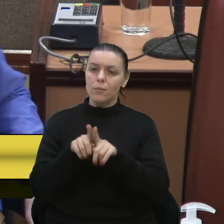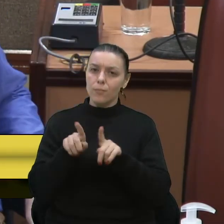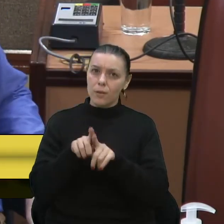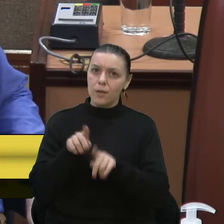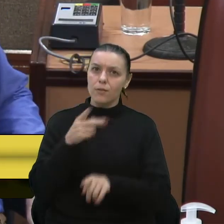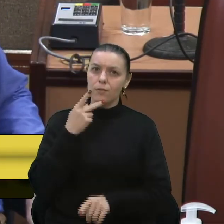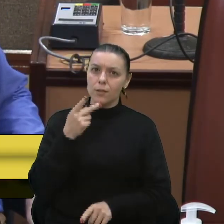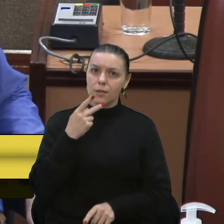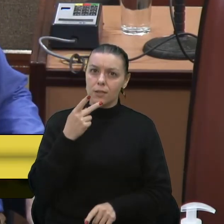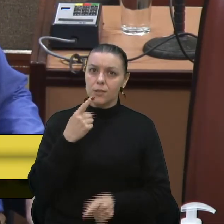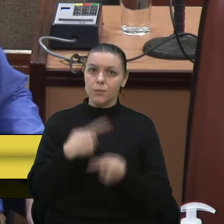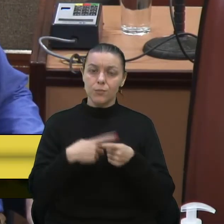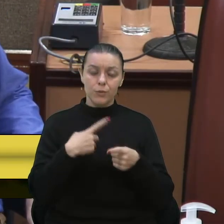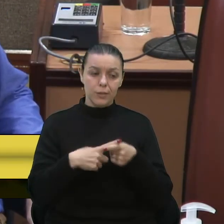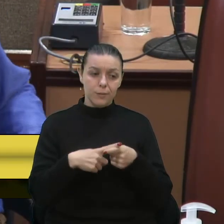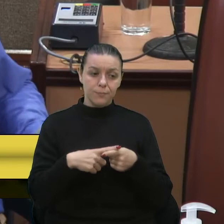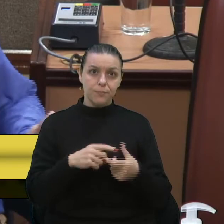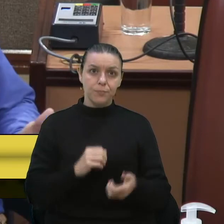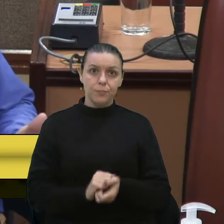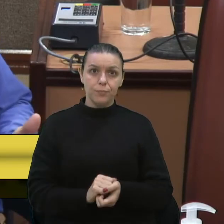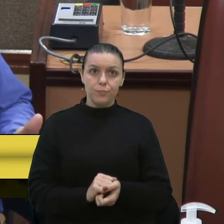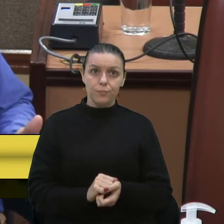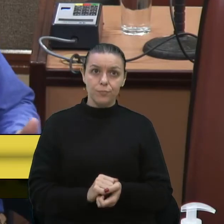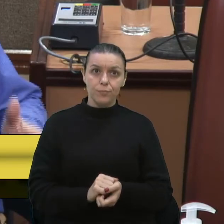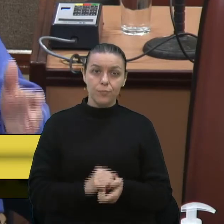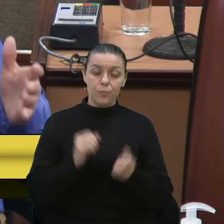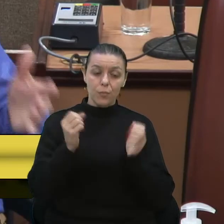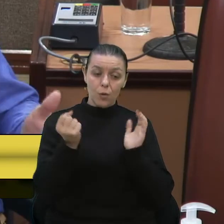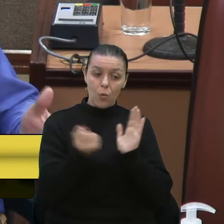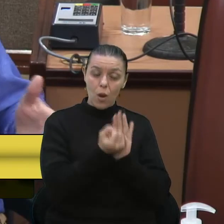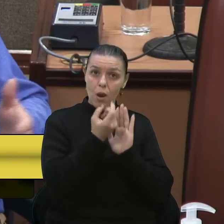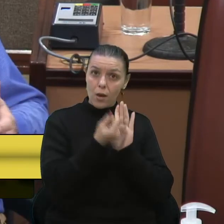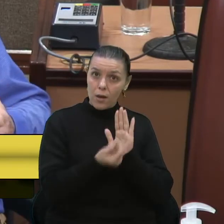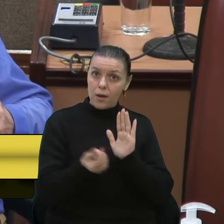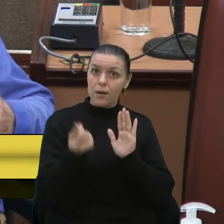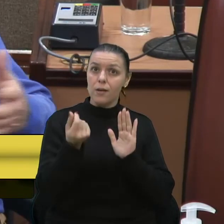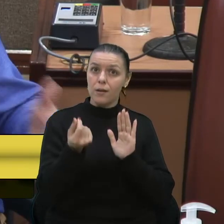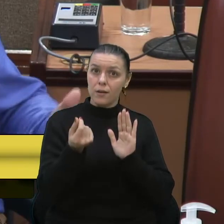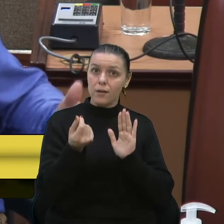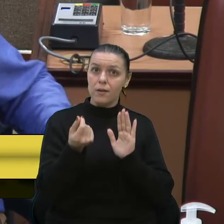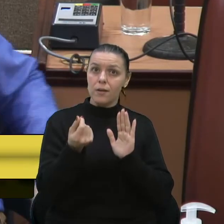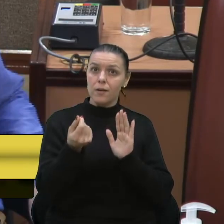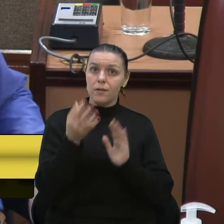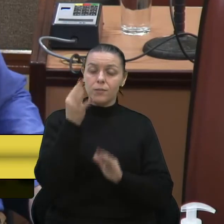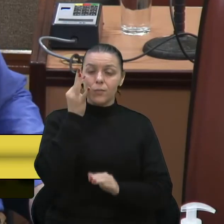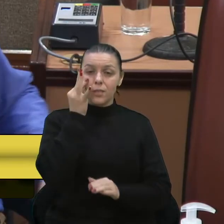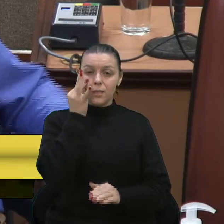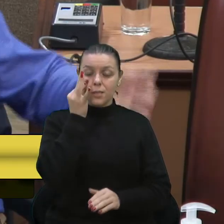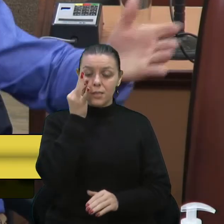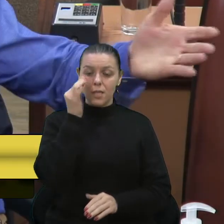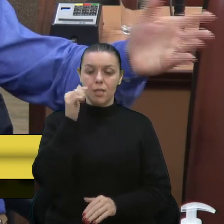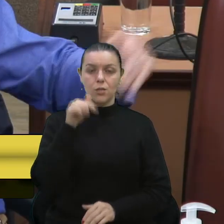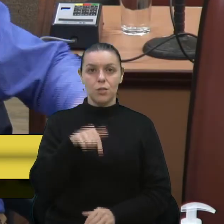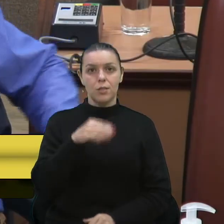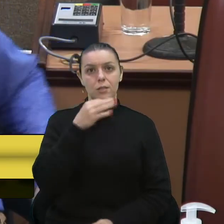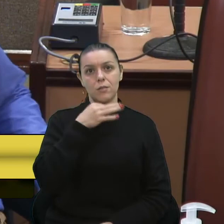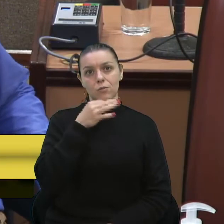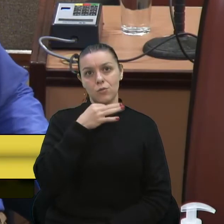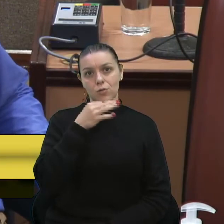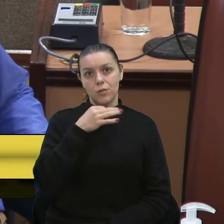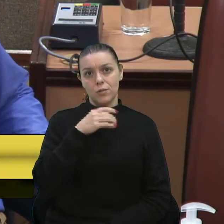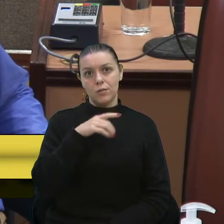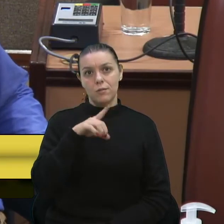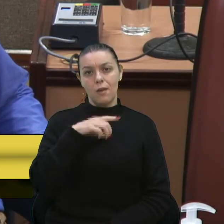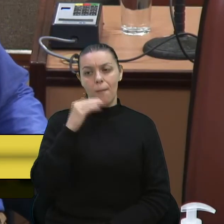falados, porque esse legado vai ficar muito presente na história de Caxias. Eu vi a declaração